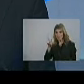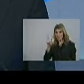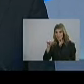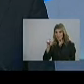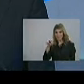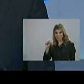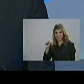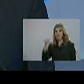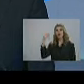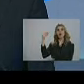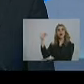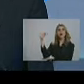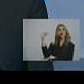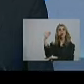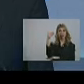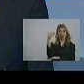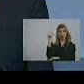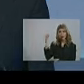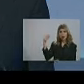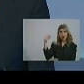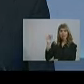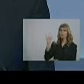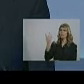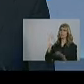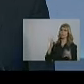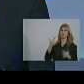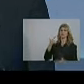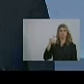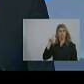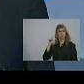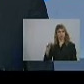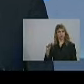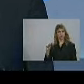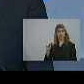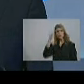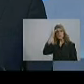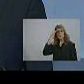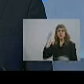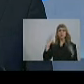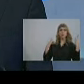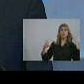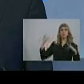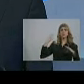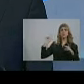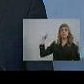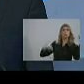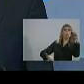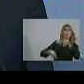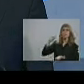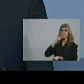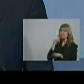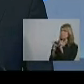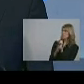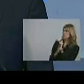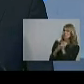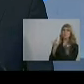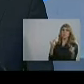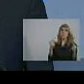nossos hotéis. Eram 28 antes. Os turistas não virão se a nossa cidade for insegura. É